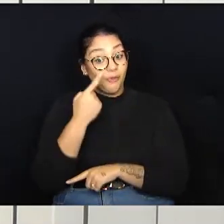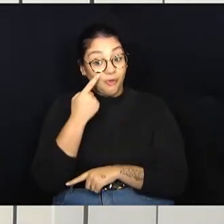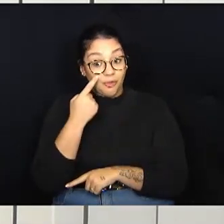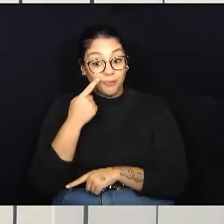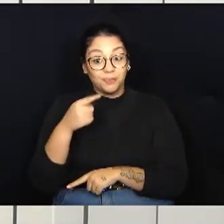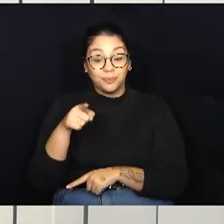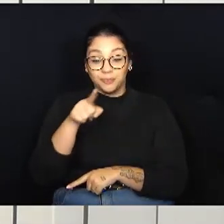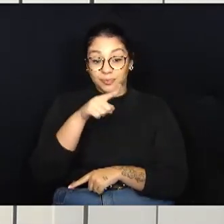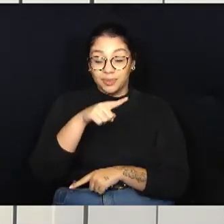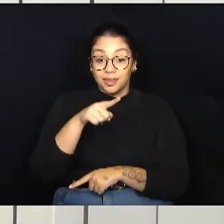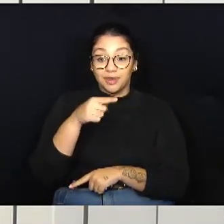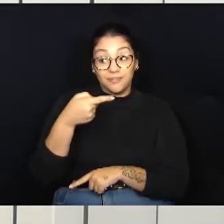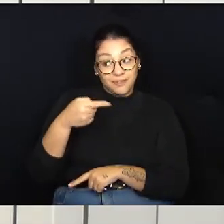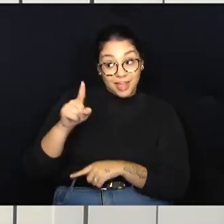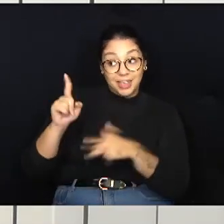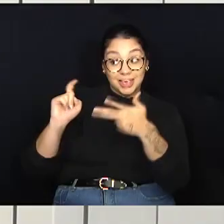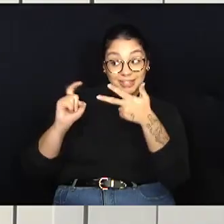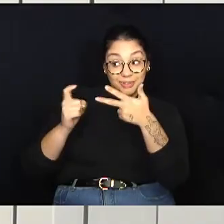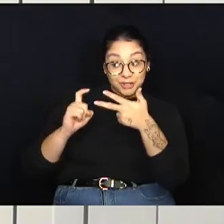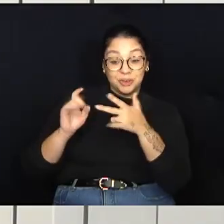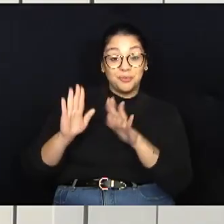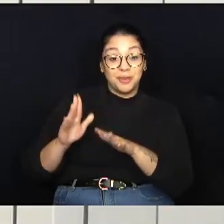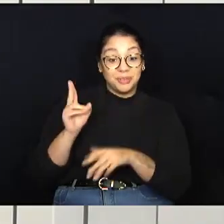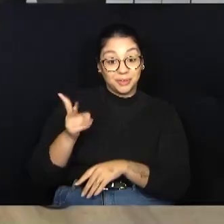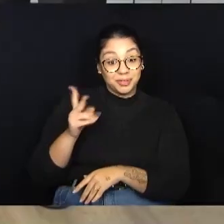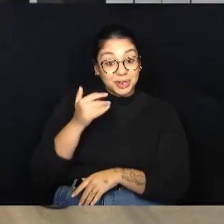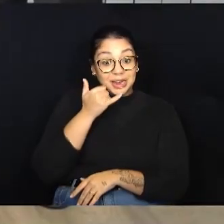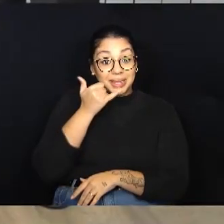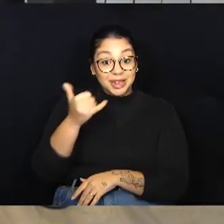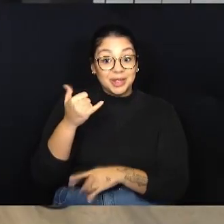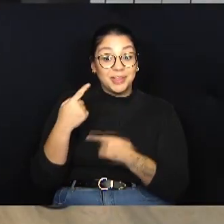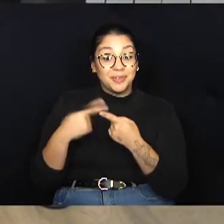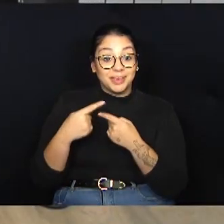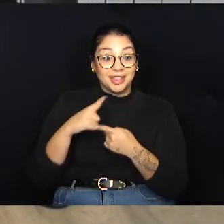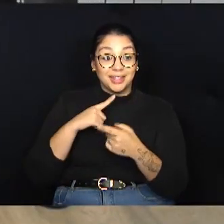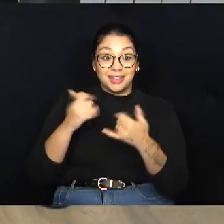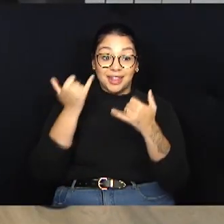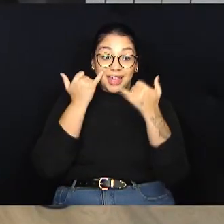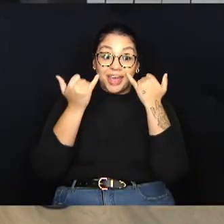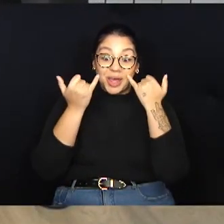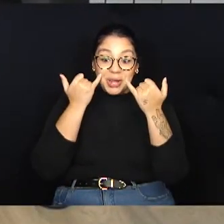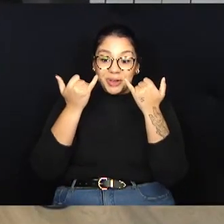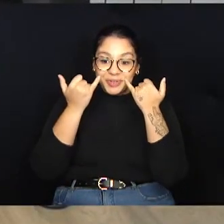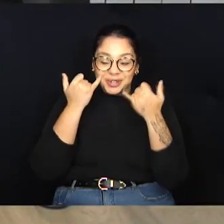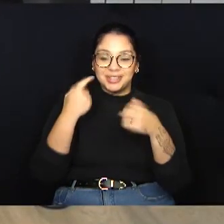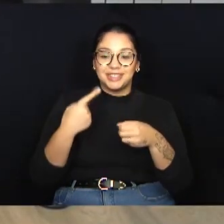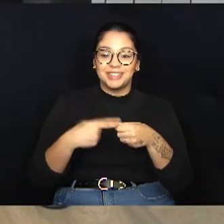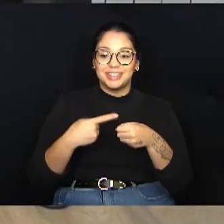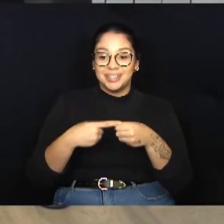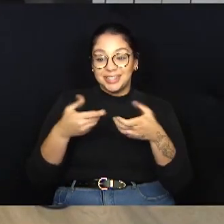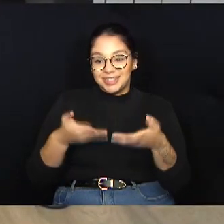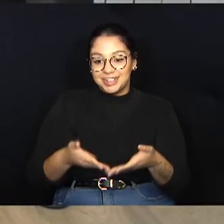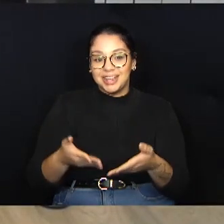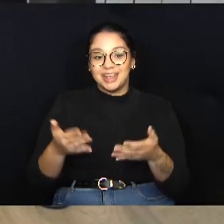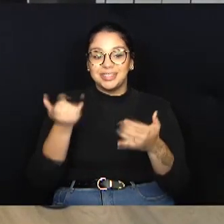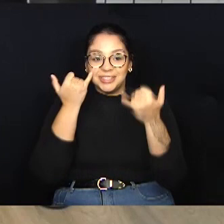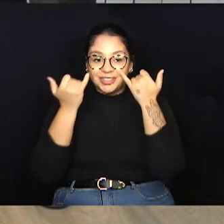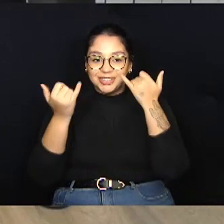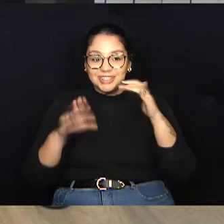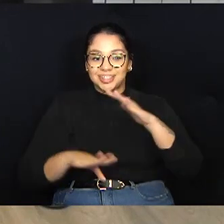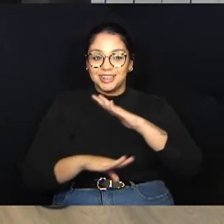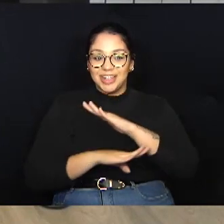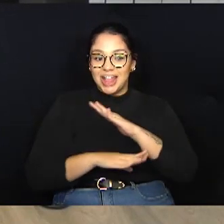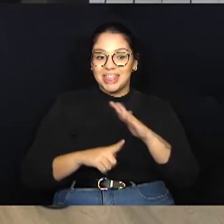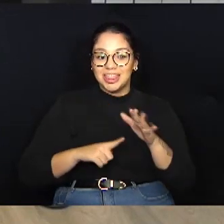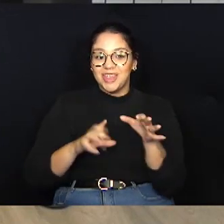para o executivo, mas a gente vai continuar te ligando, viu? Porque nós temos aqui as notícias da metrópole no nosso telejornal, então o senhor não vai se livrar da TV